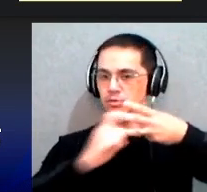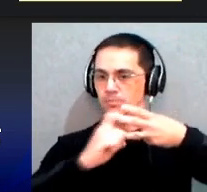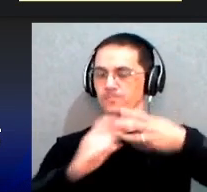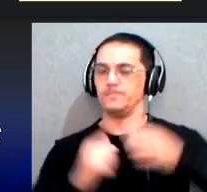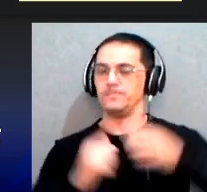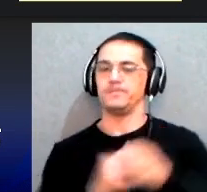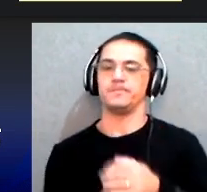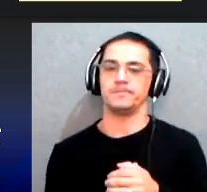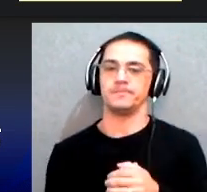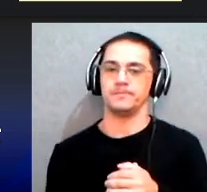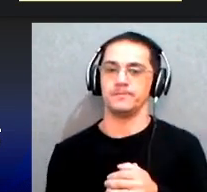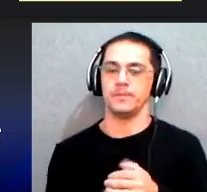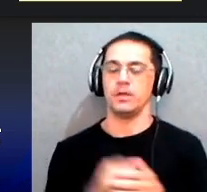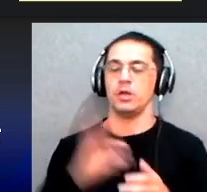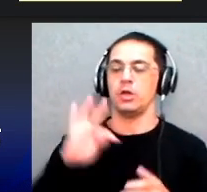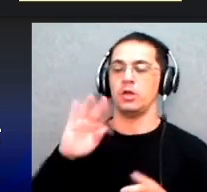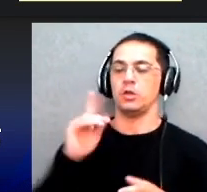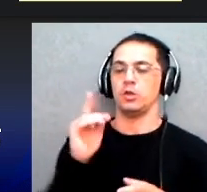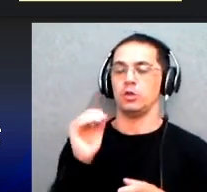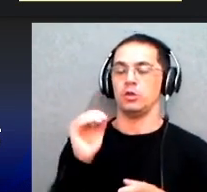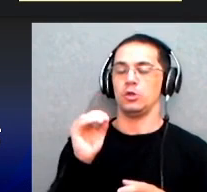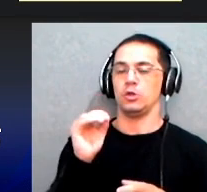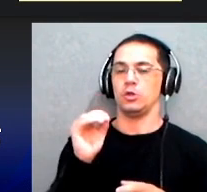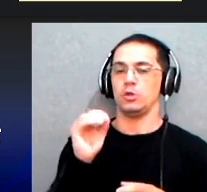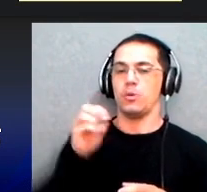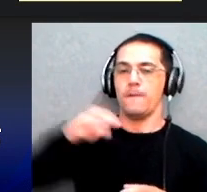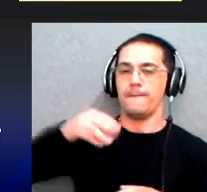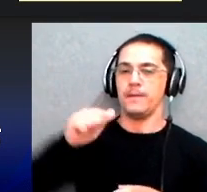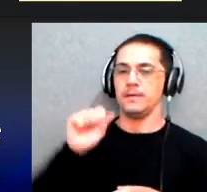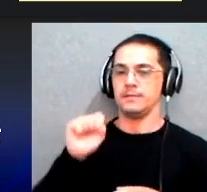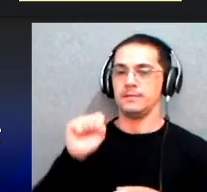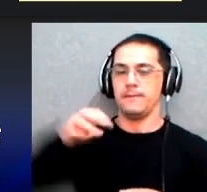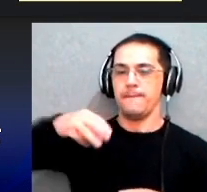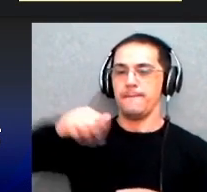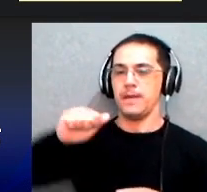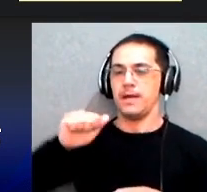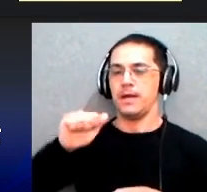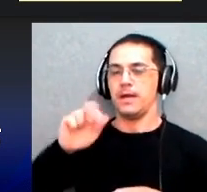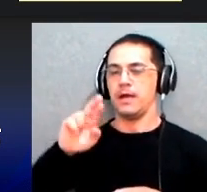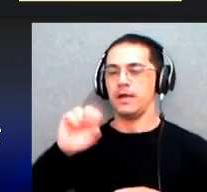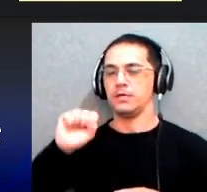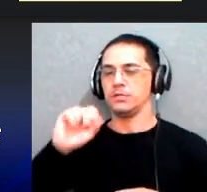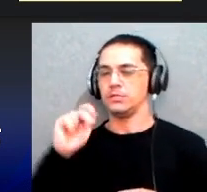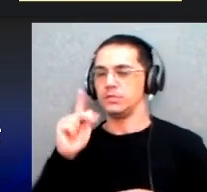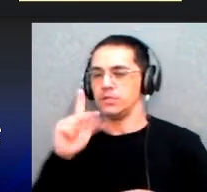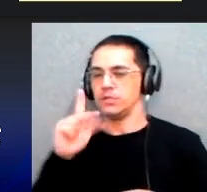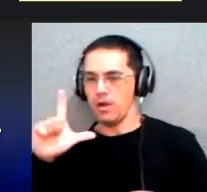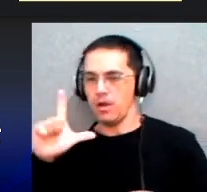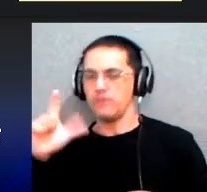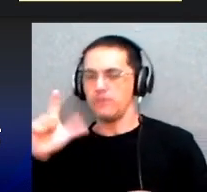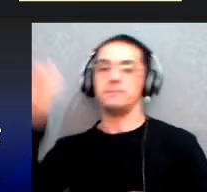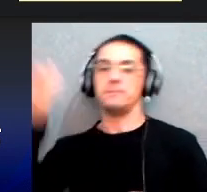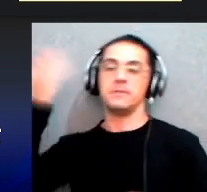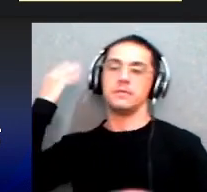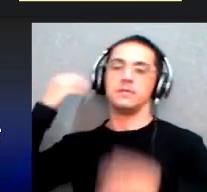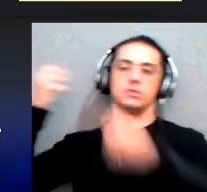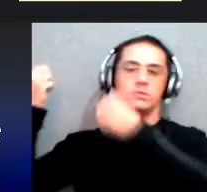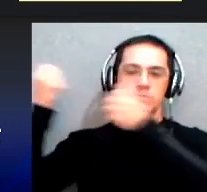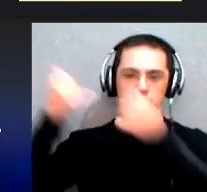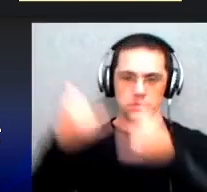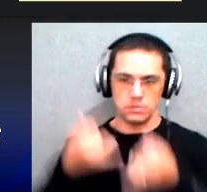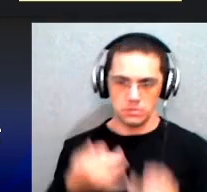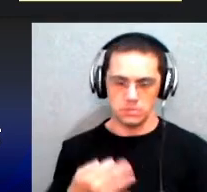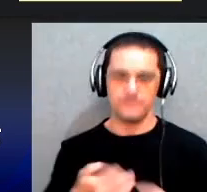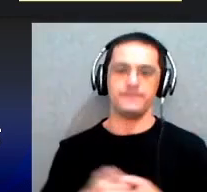em 1981, autor contemporâneo, quando reparte o conceito de cidadania, nos